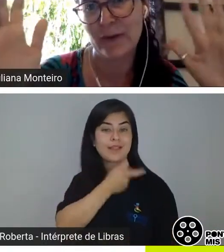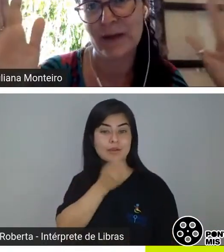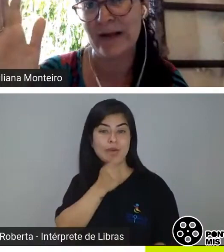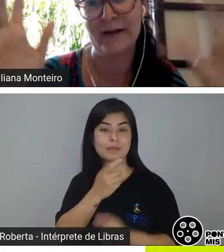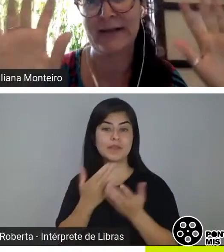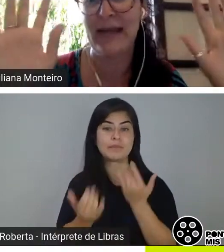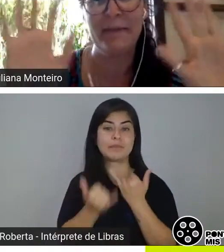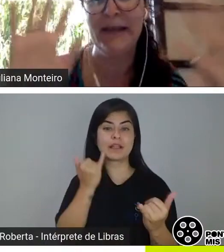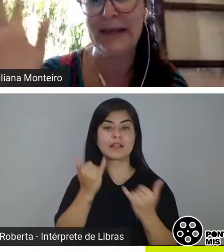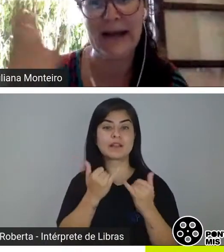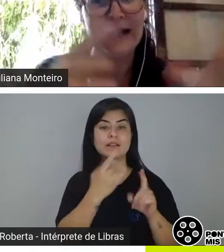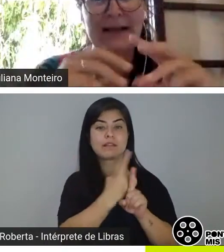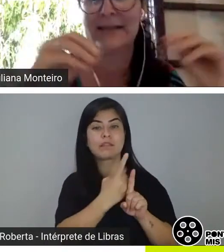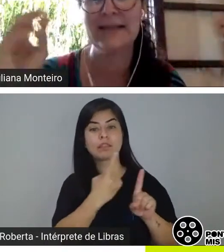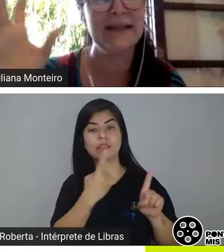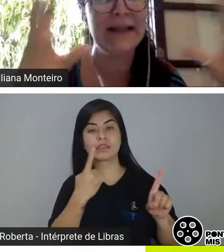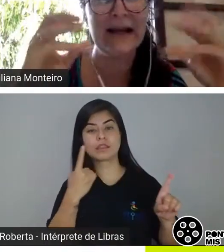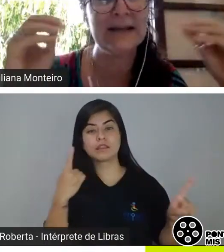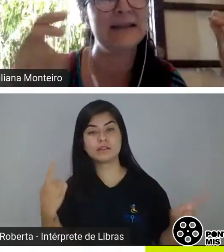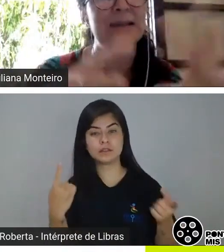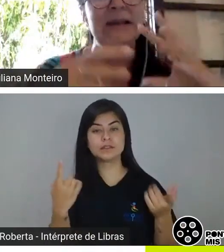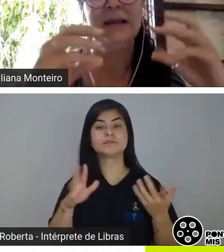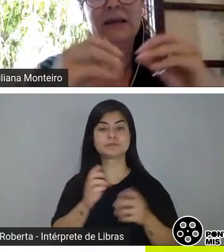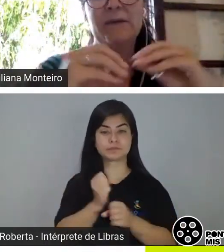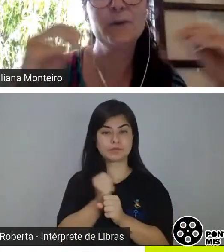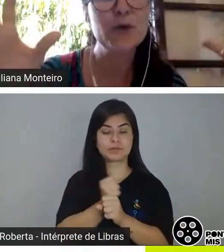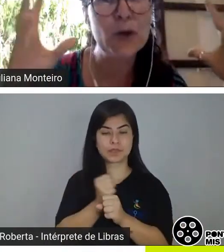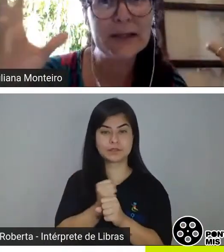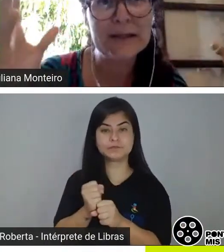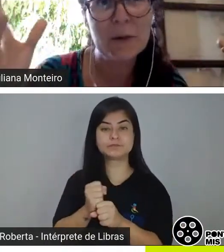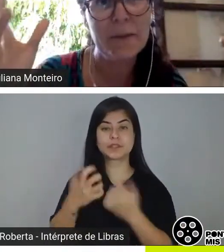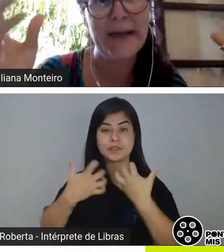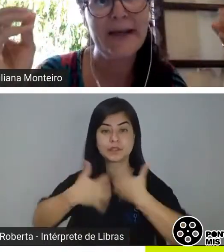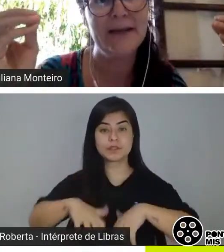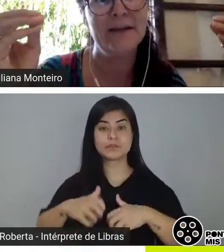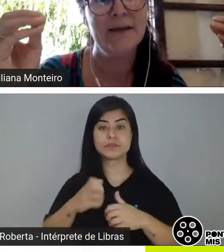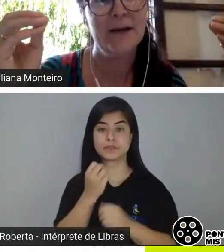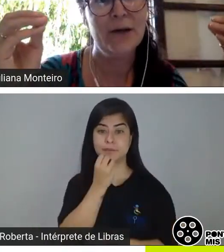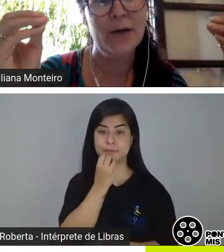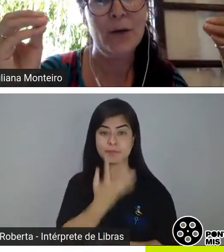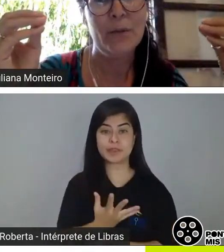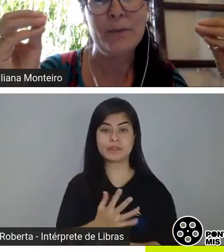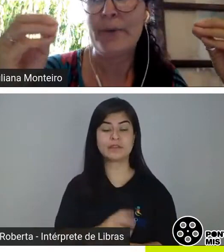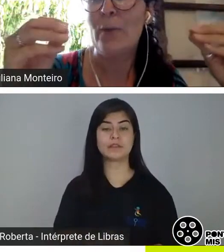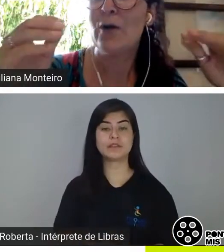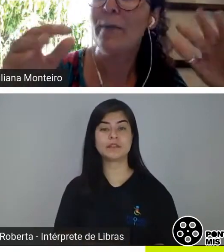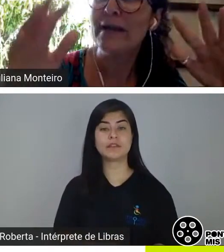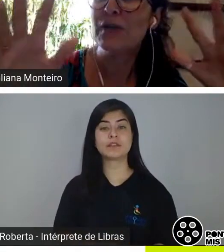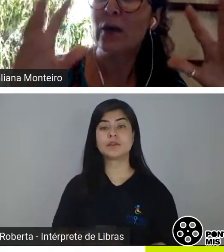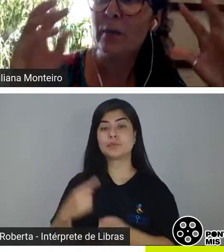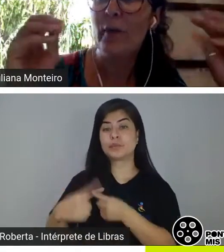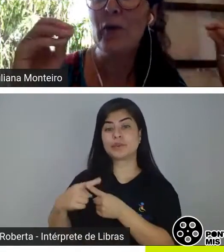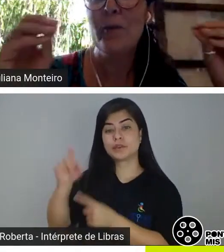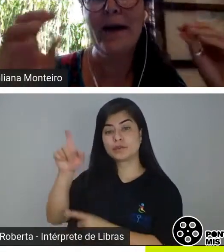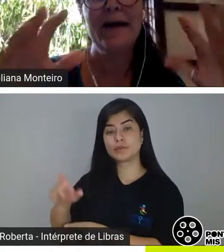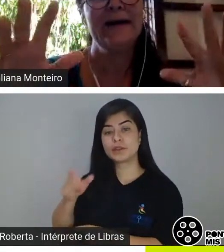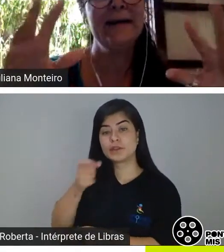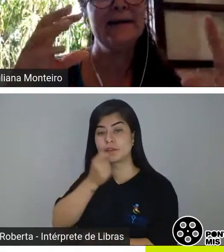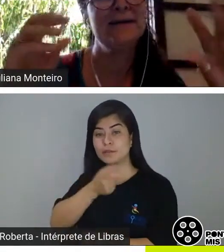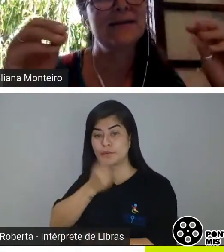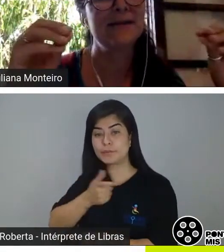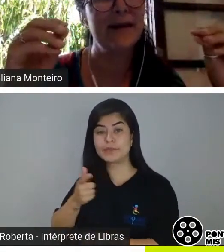dessa forma que é milenar, que é centenária, que funciona tão bem para uma comédia que é um